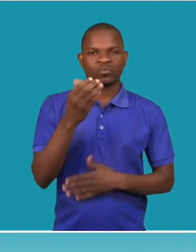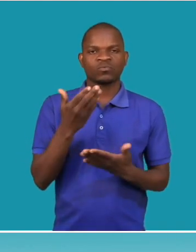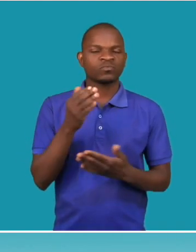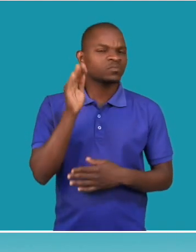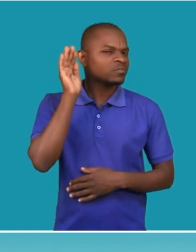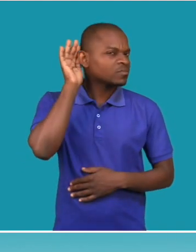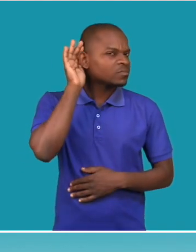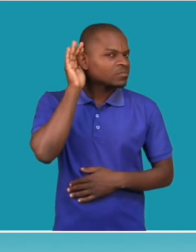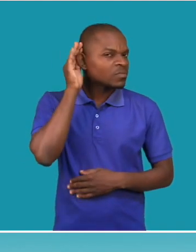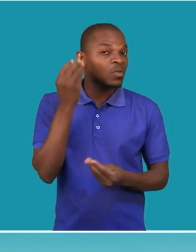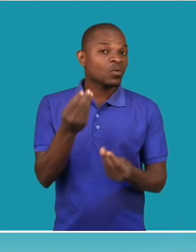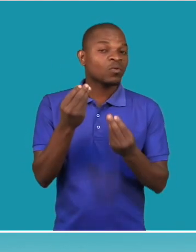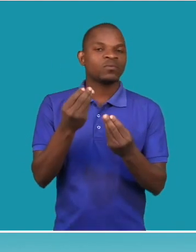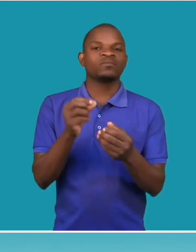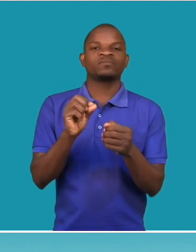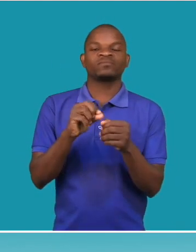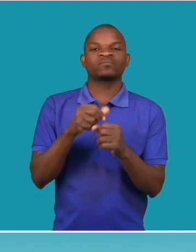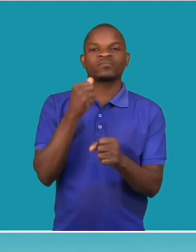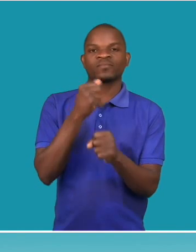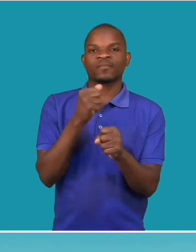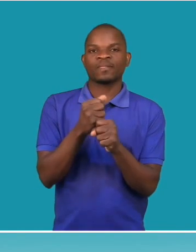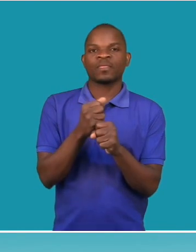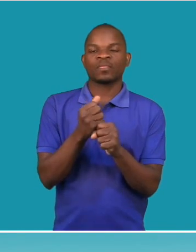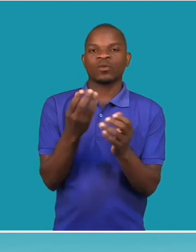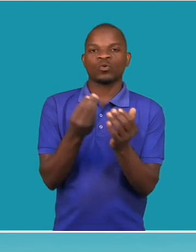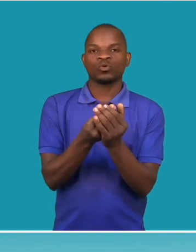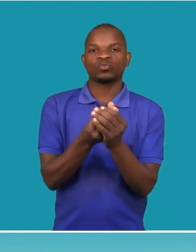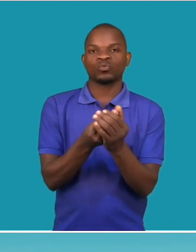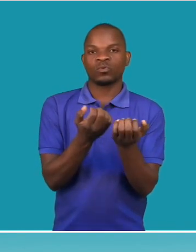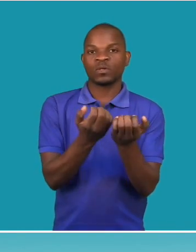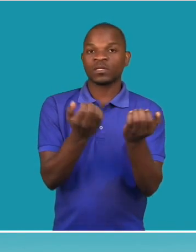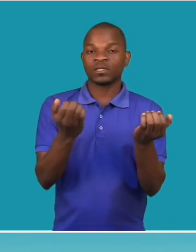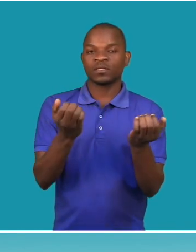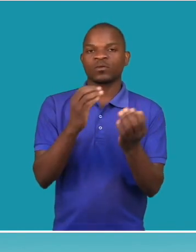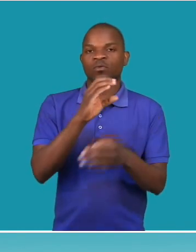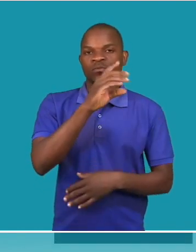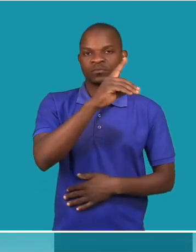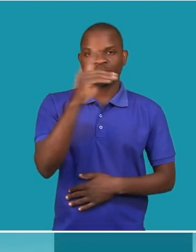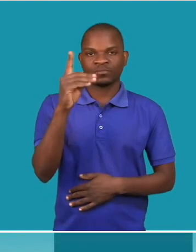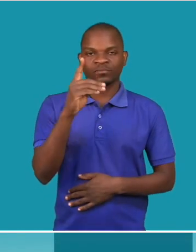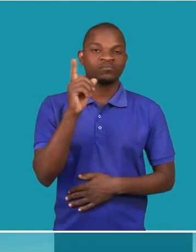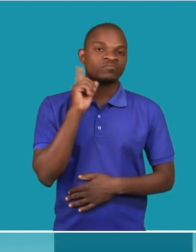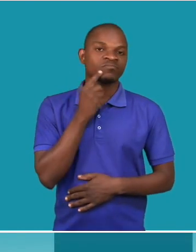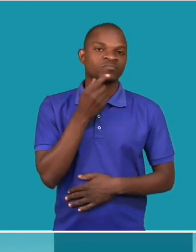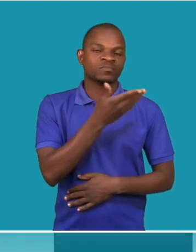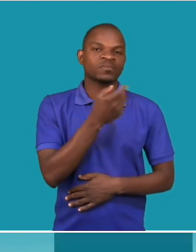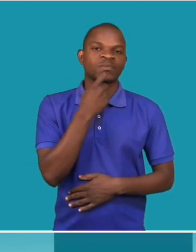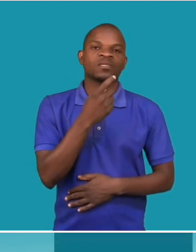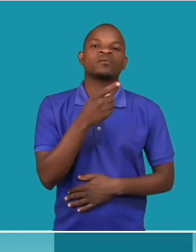é trabalhar com jovens e crianças com necessidades educativas e especiais. Um desafio,